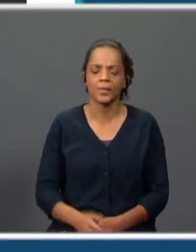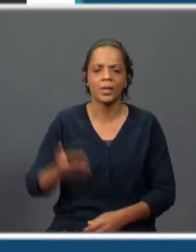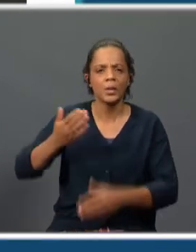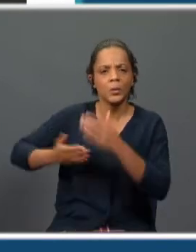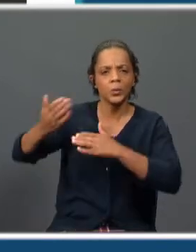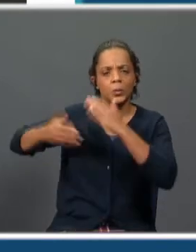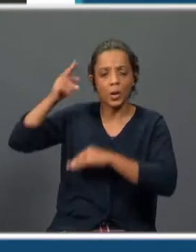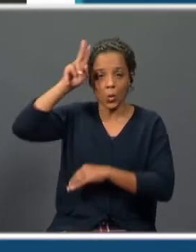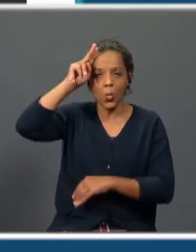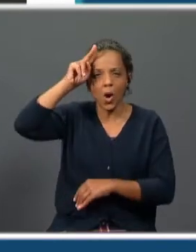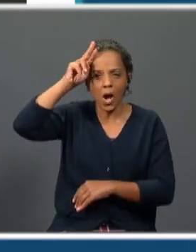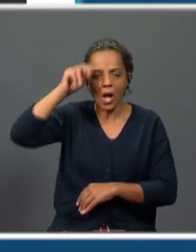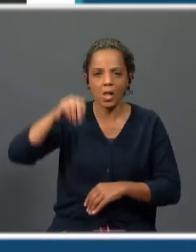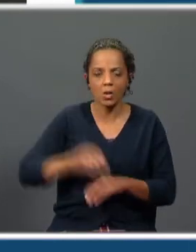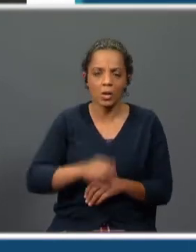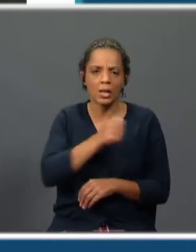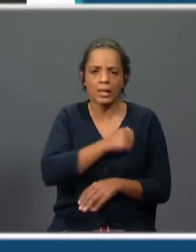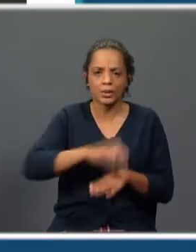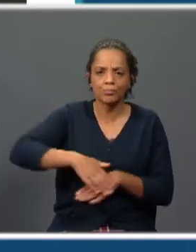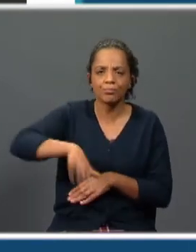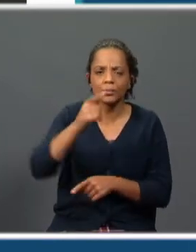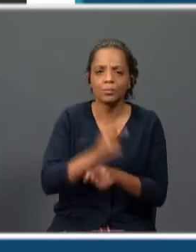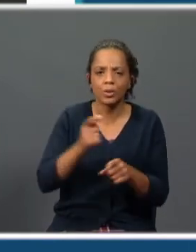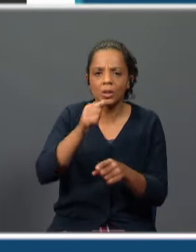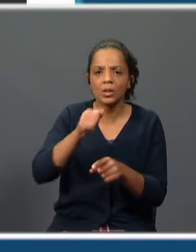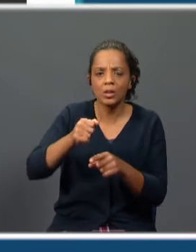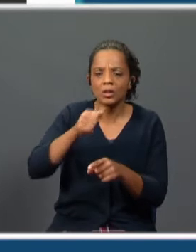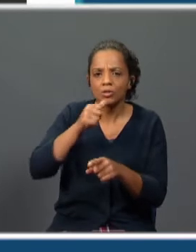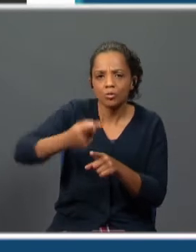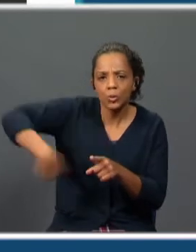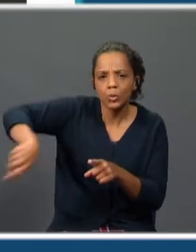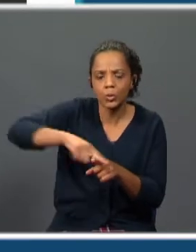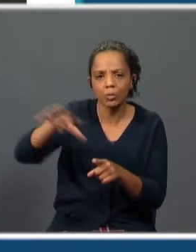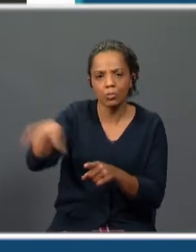Era uma vez um coelho que saiu de casa para ir à horta buscar couves para